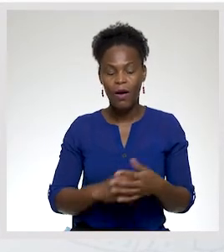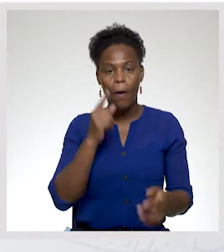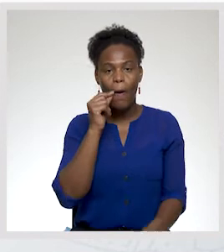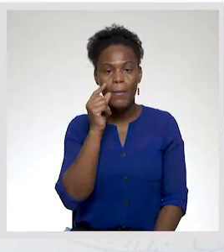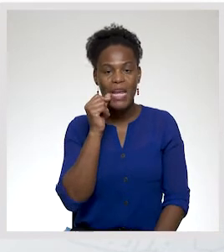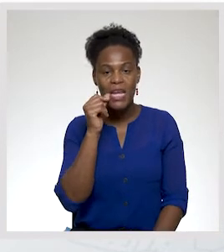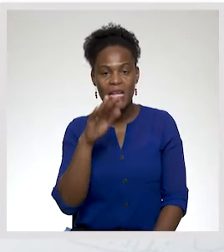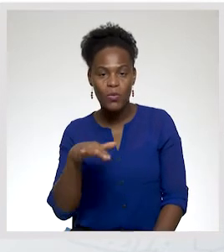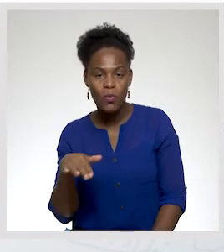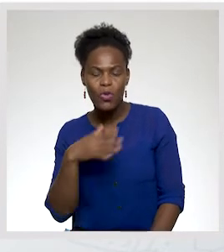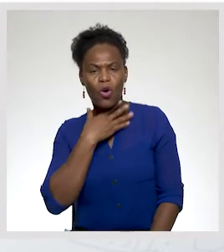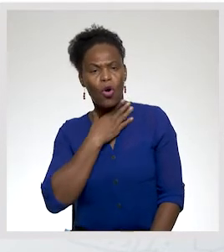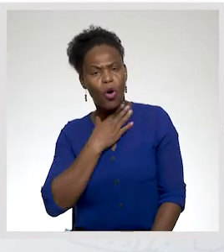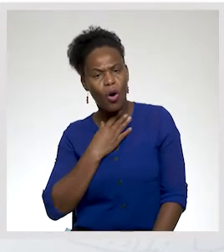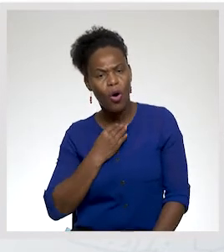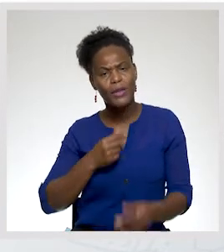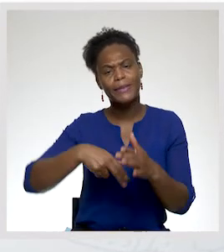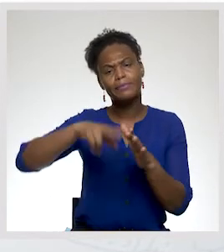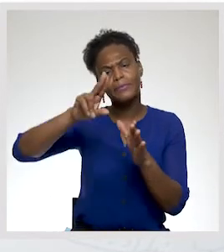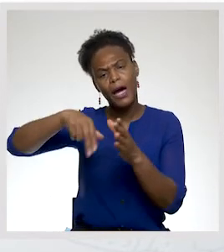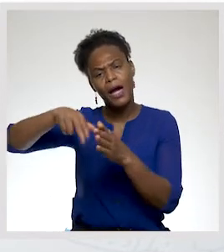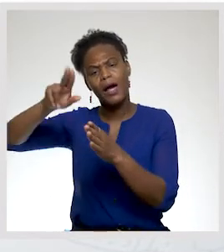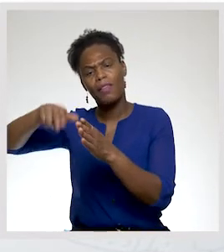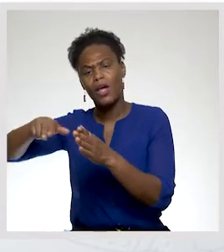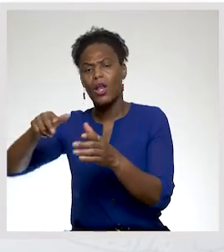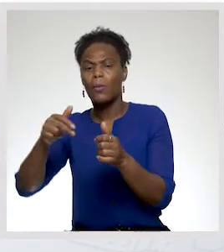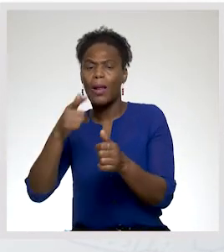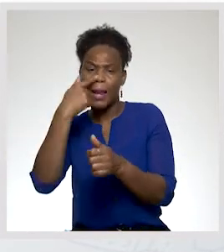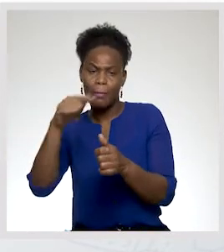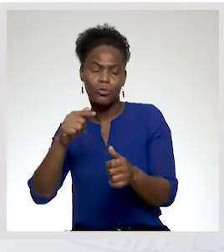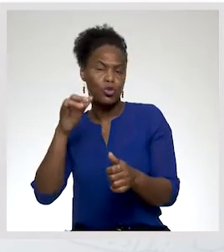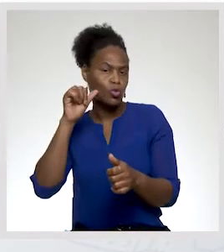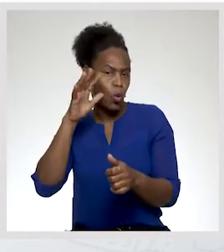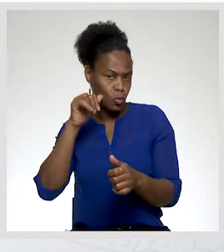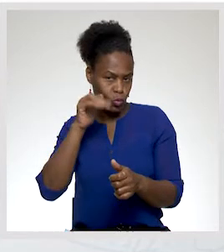O menino gosta de pintar com o lápis roxo.